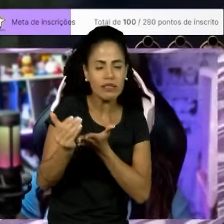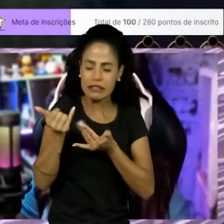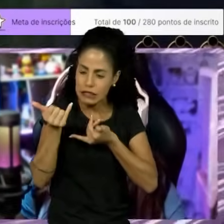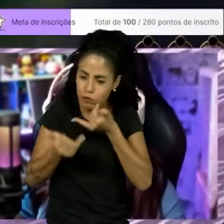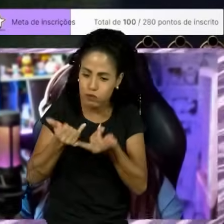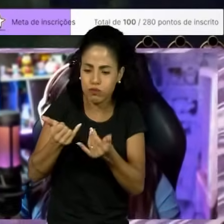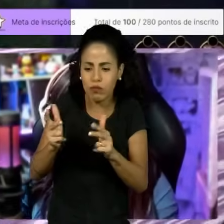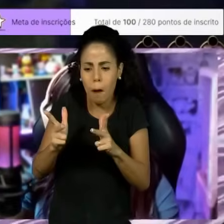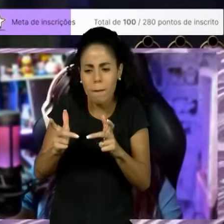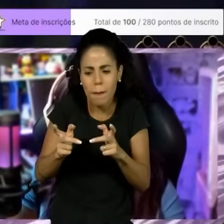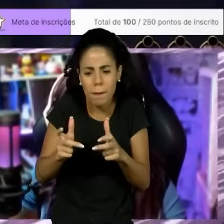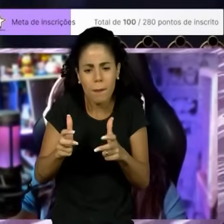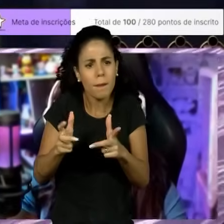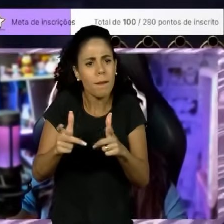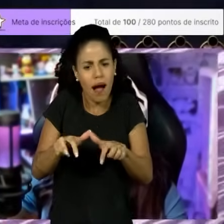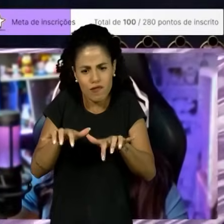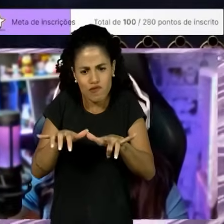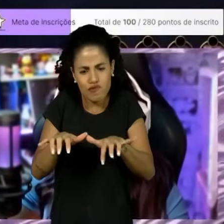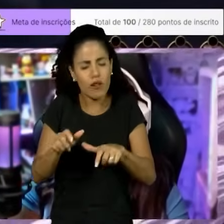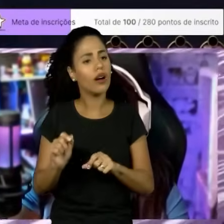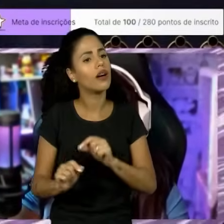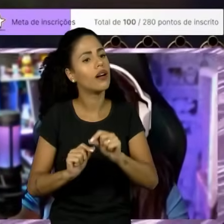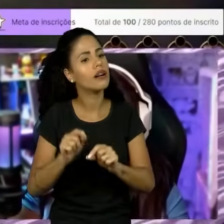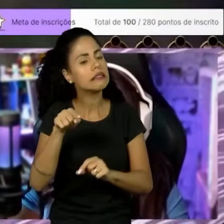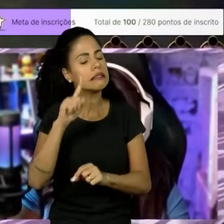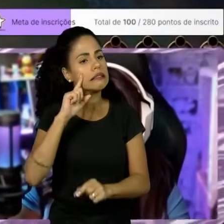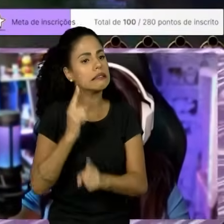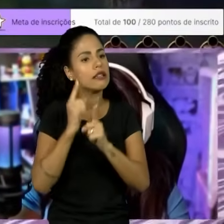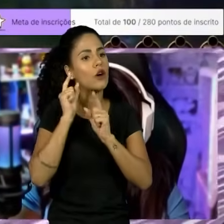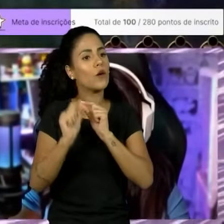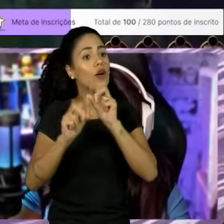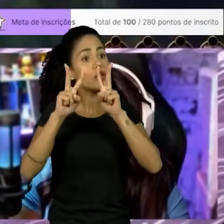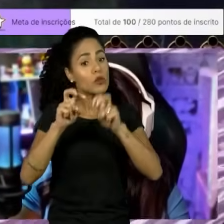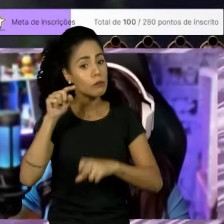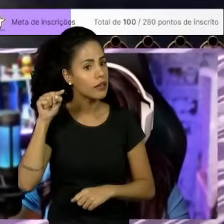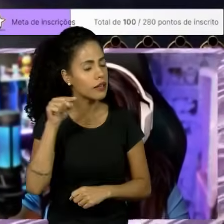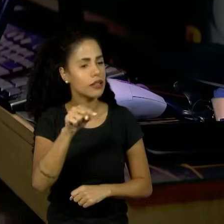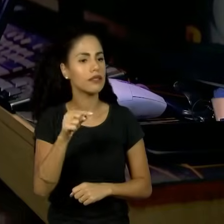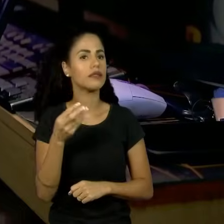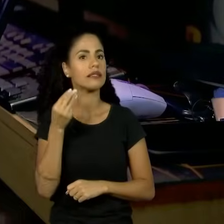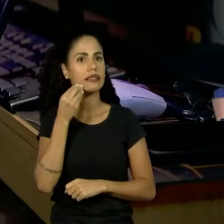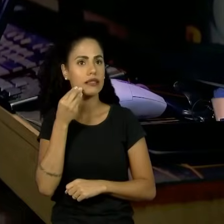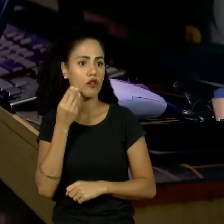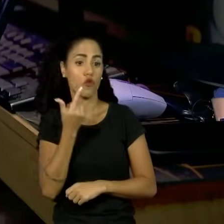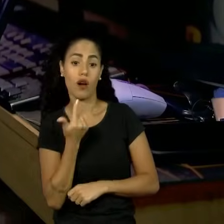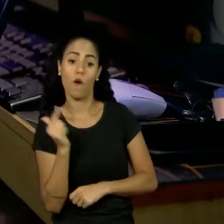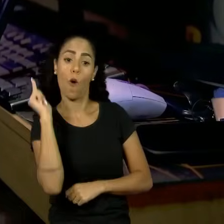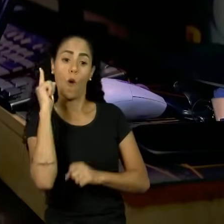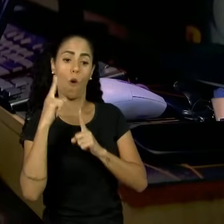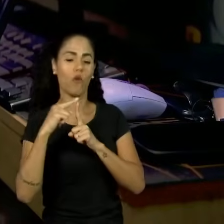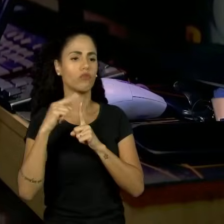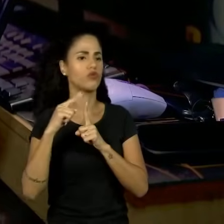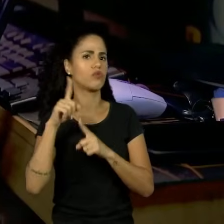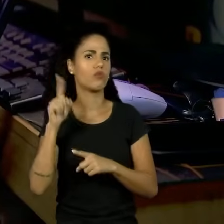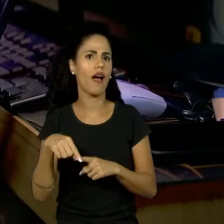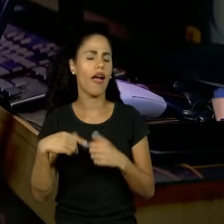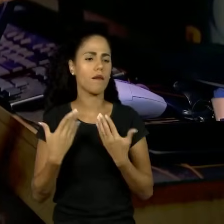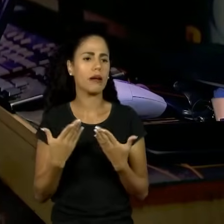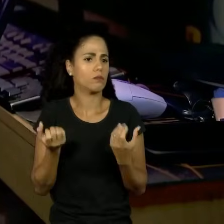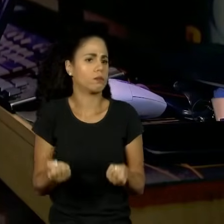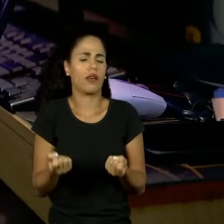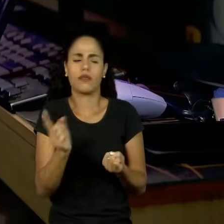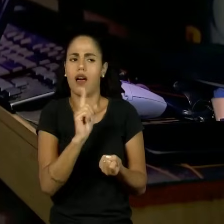jogar, comecei a descobrir mais esse meio, eu jogava Hearthstone, que é um jogo que ele não era